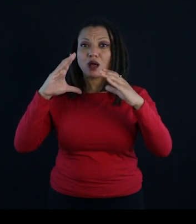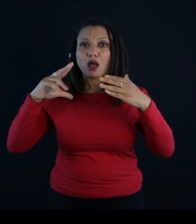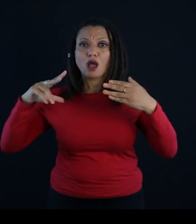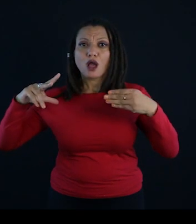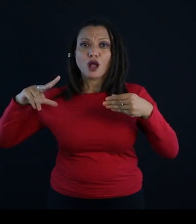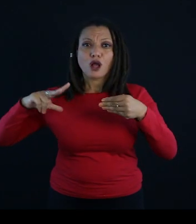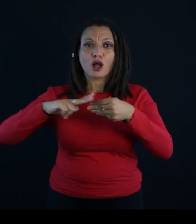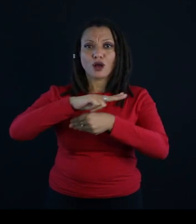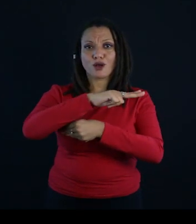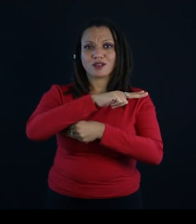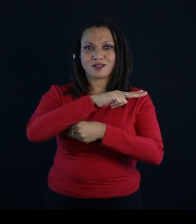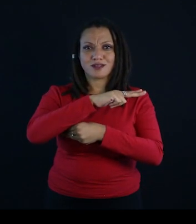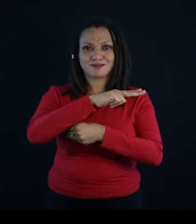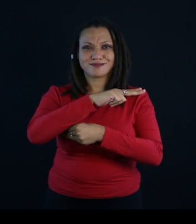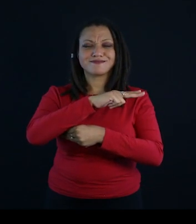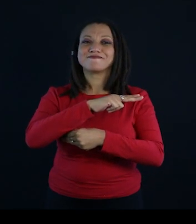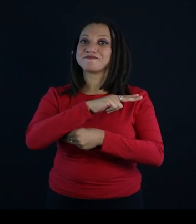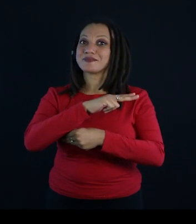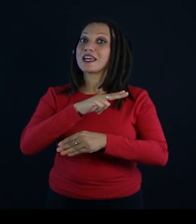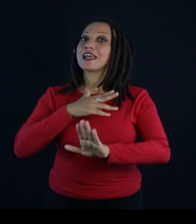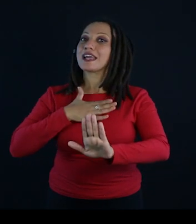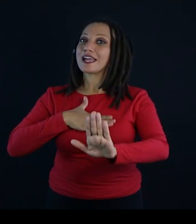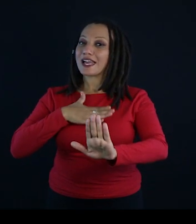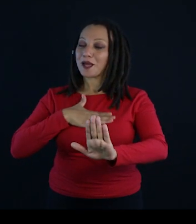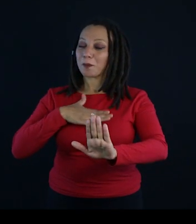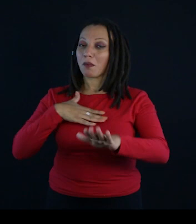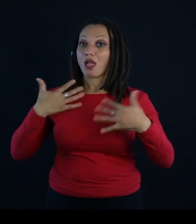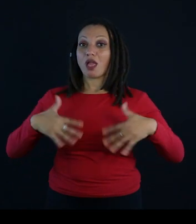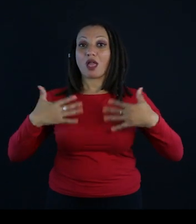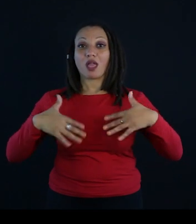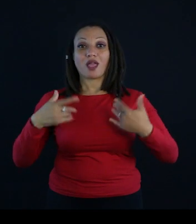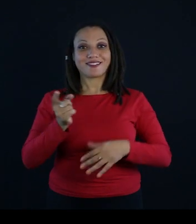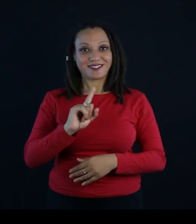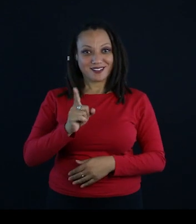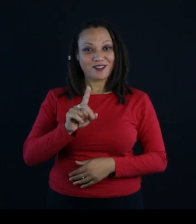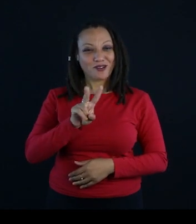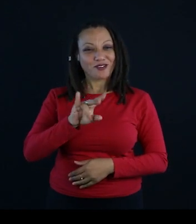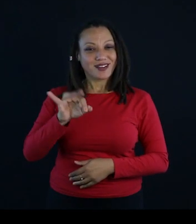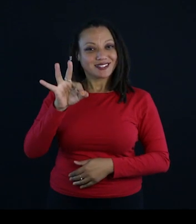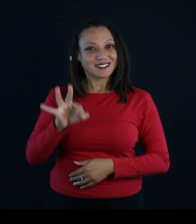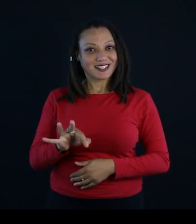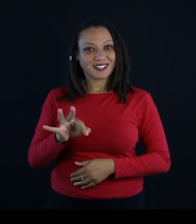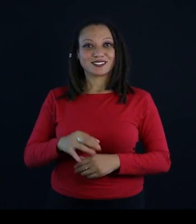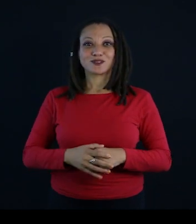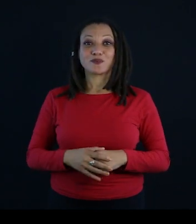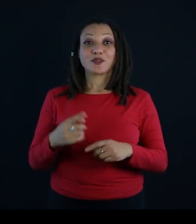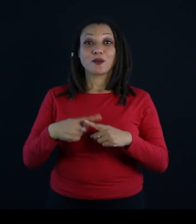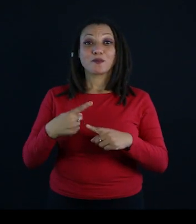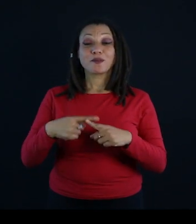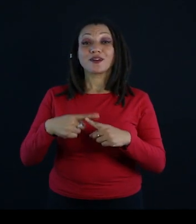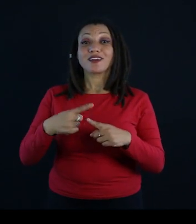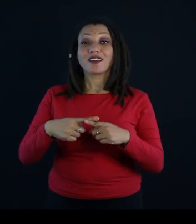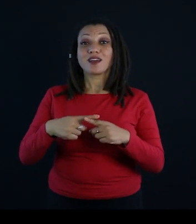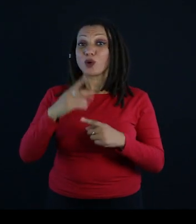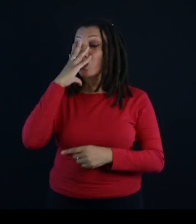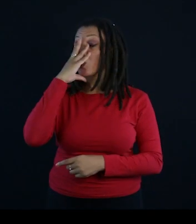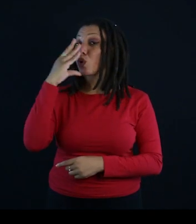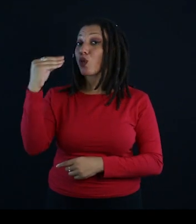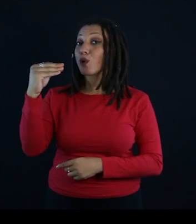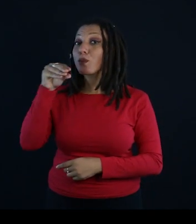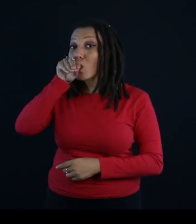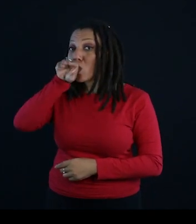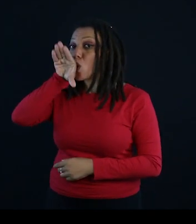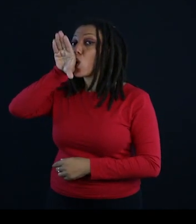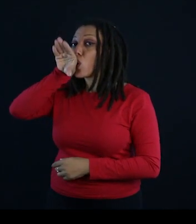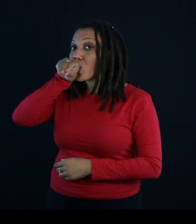Não se desesperem, porque vai dar tudo certo. A gente vai cortar aqui exatamente onde vai fazer esse movimento de